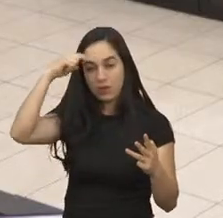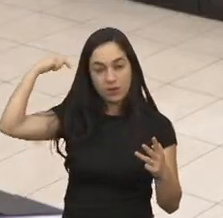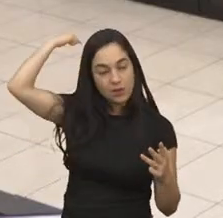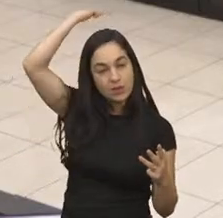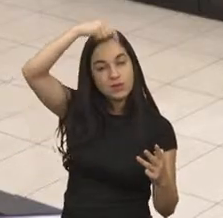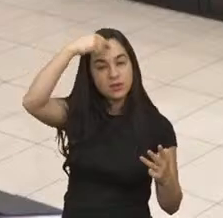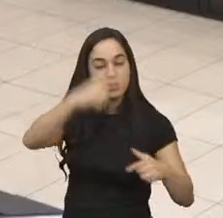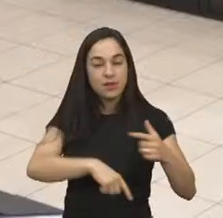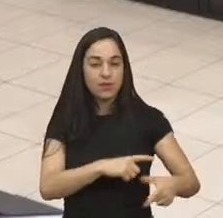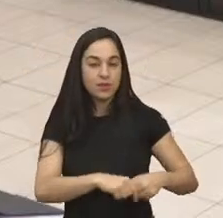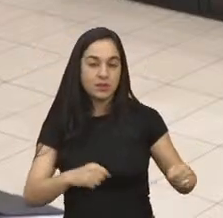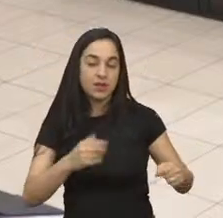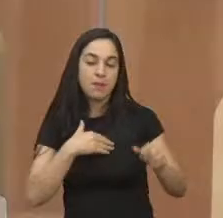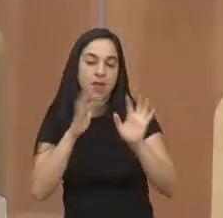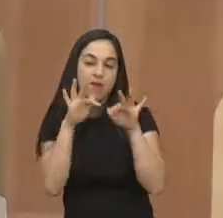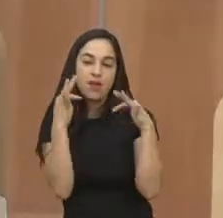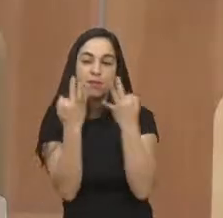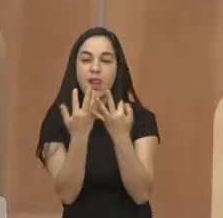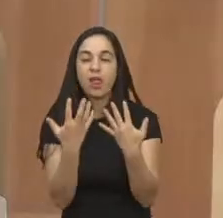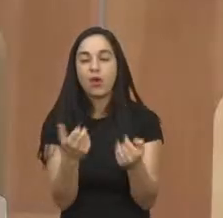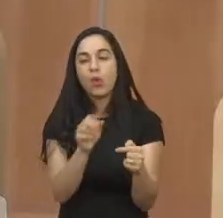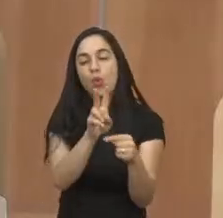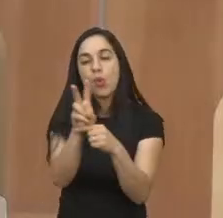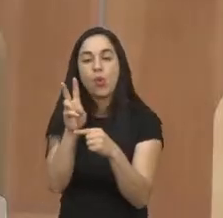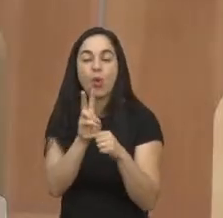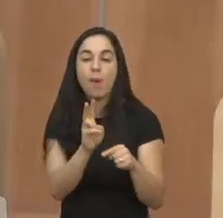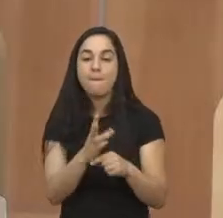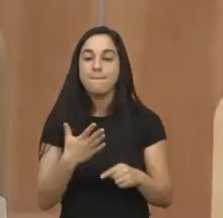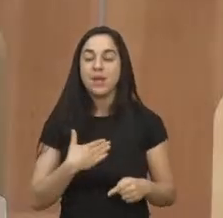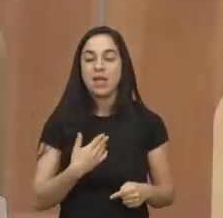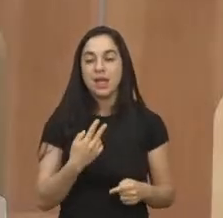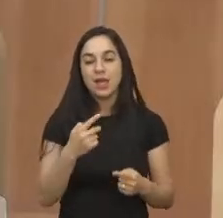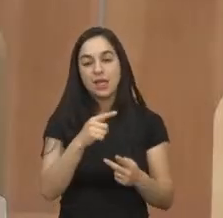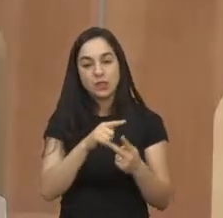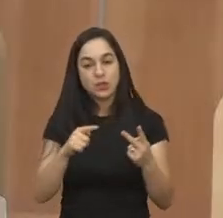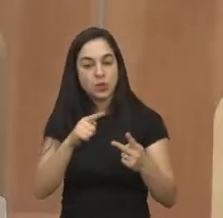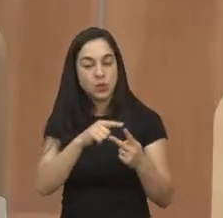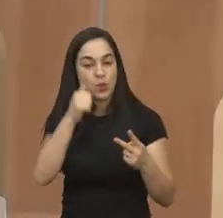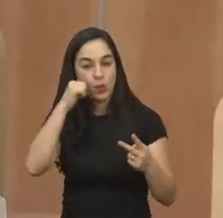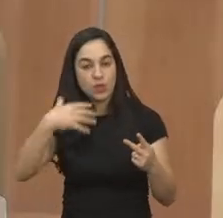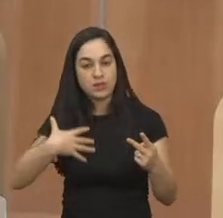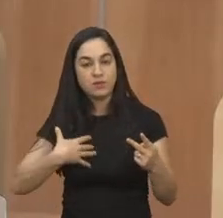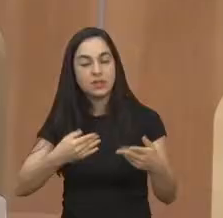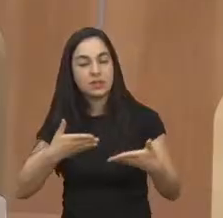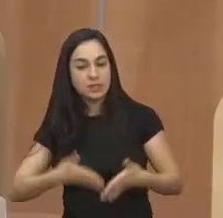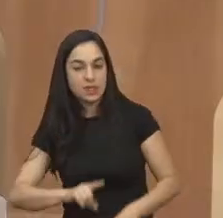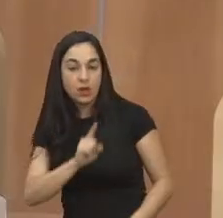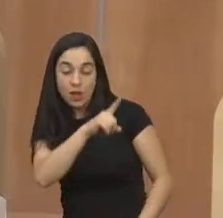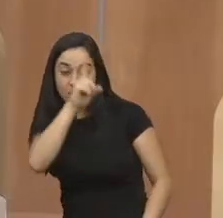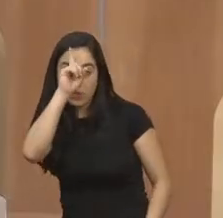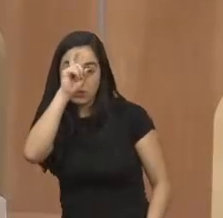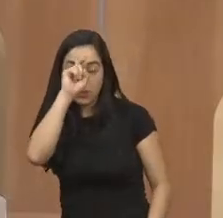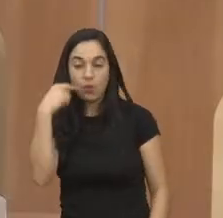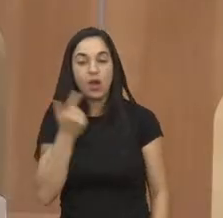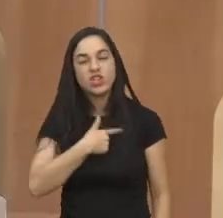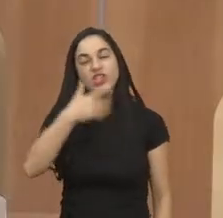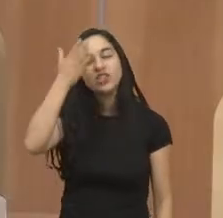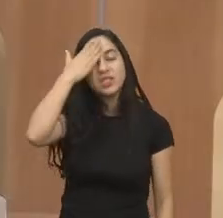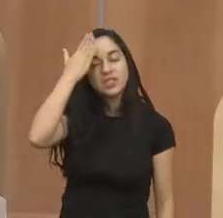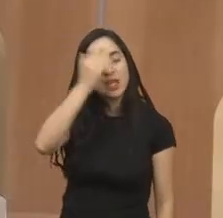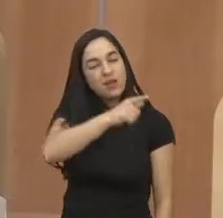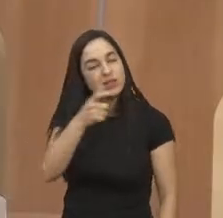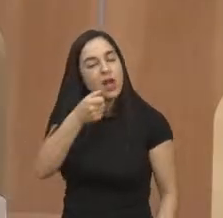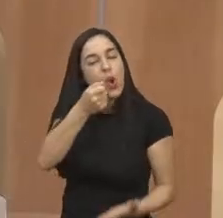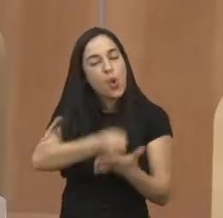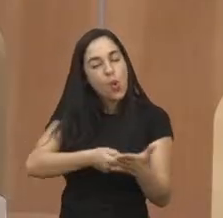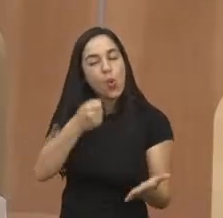minha família, minhas duas filhas nasceram lá no hospital. A gente sabe da luta de vocês, a gente sabe do compromisso